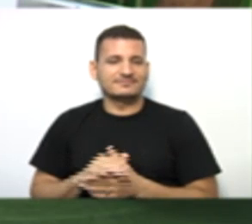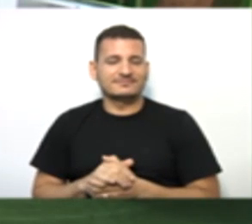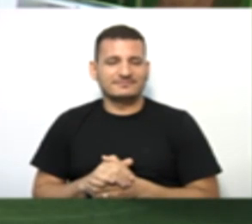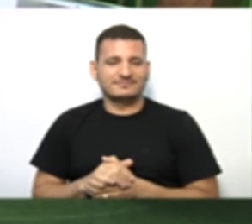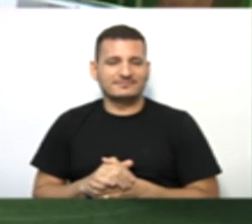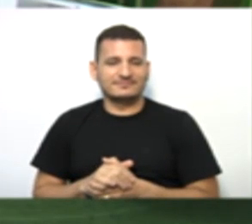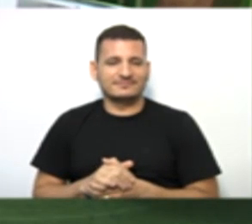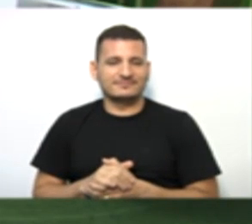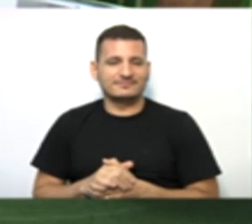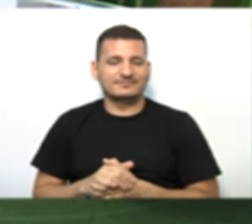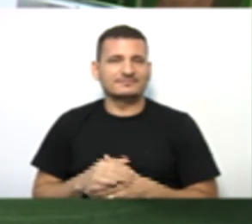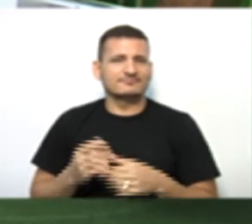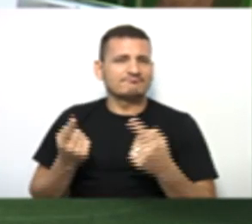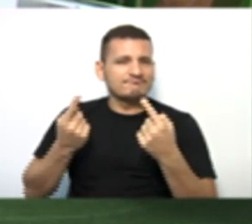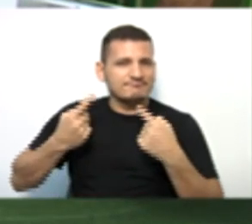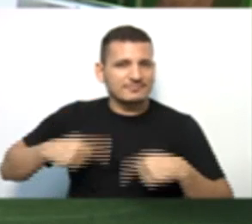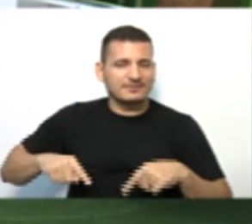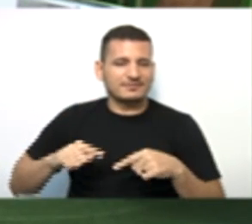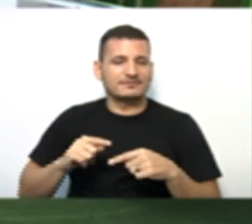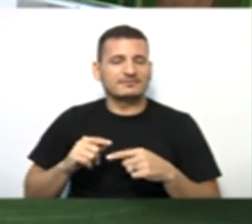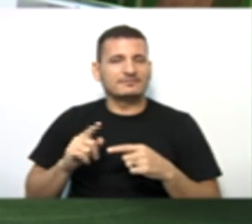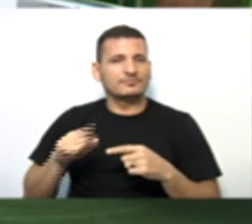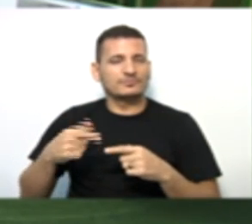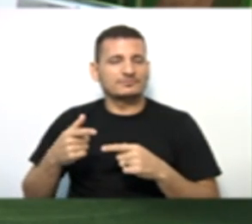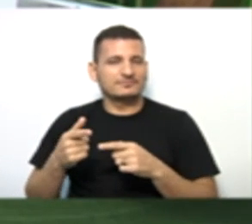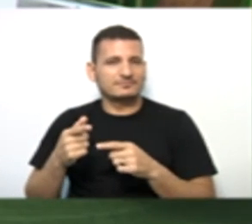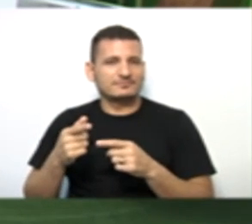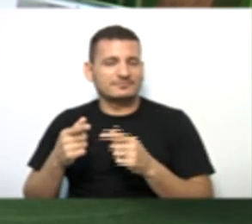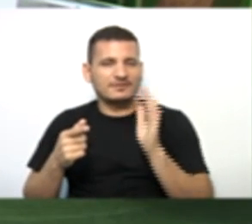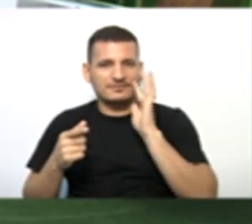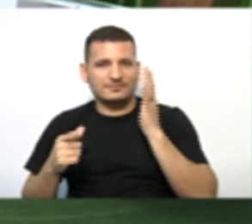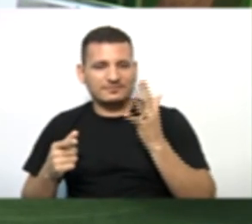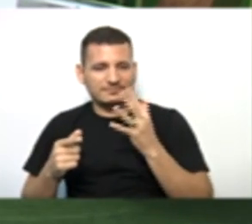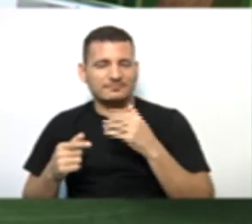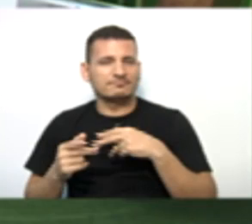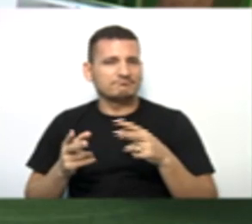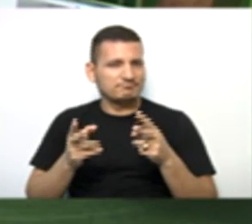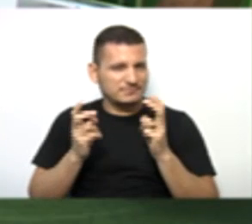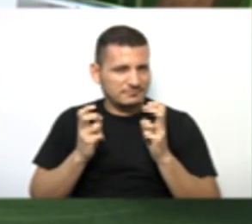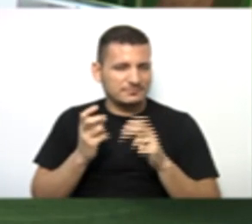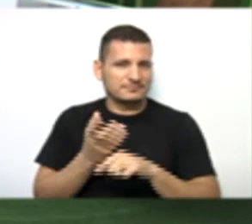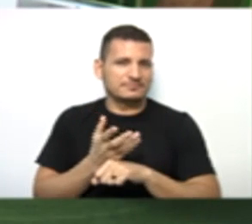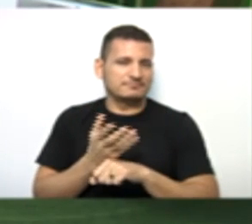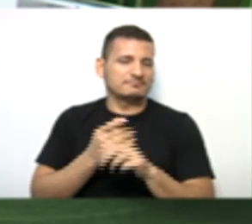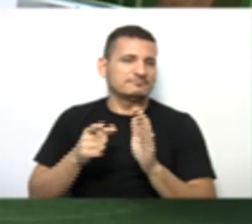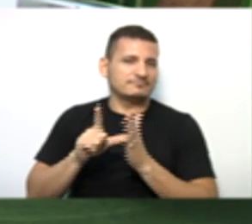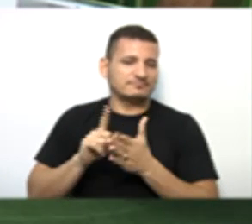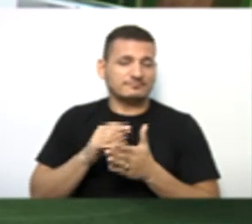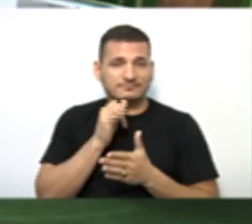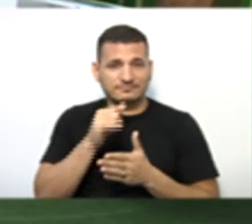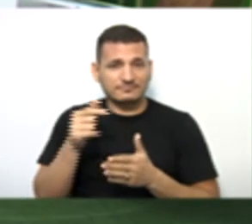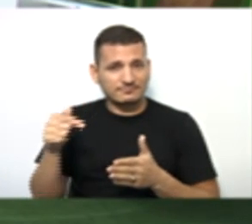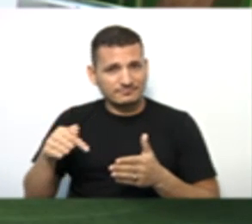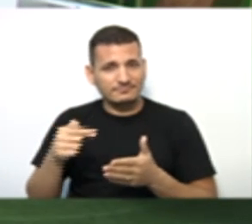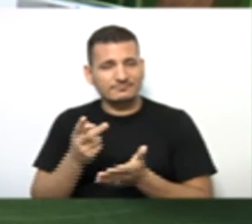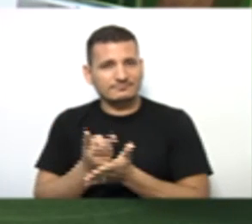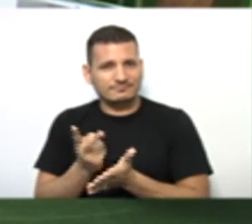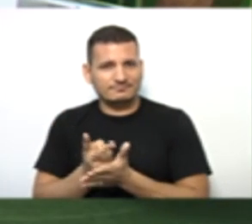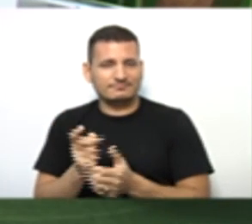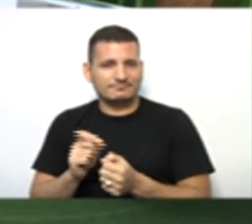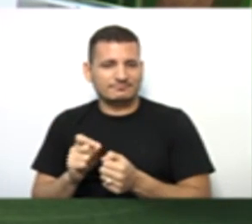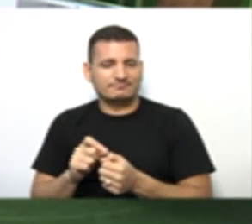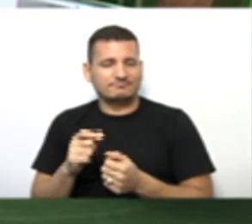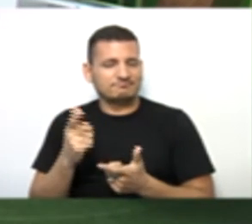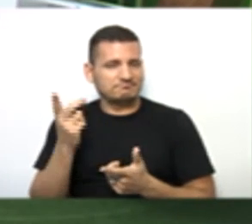parte de receber um desafio e cumprir esse desafio. Eu percebi isso na disciplina anterior. Então, acho que se a gente fizer a mesma coisa, a gente vai ter sucesso. Tá?